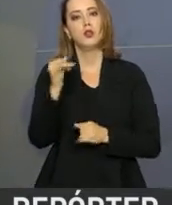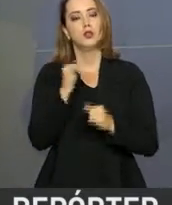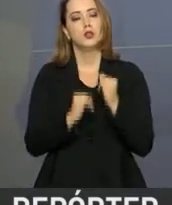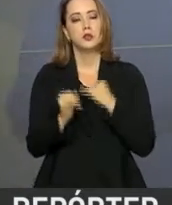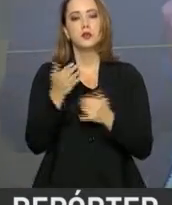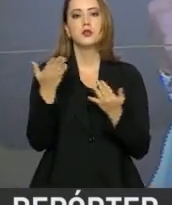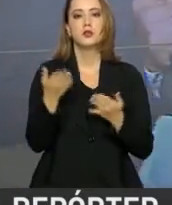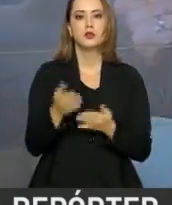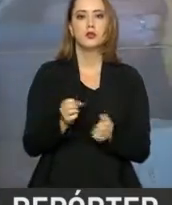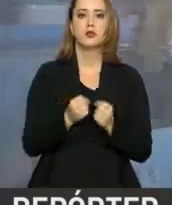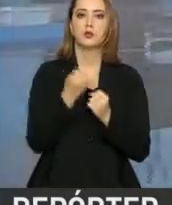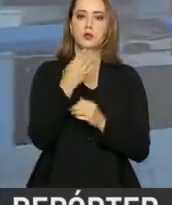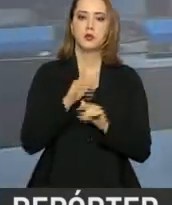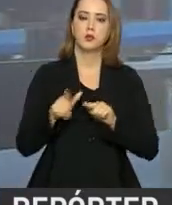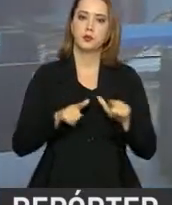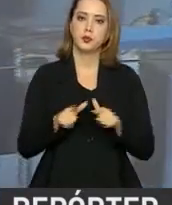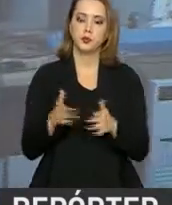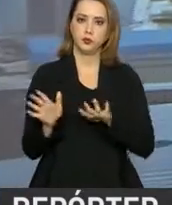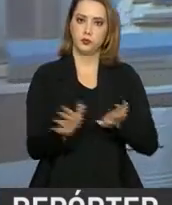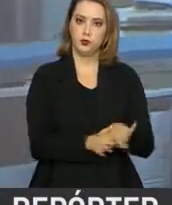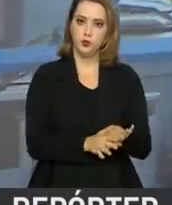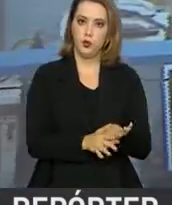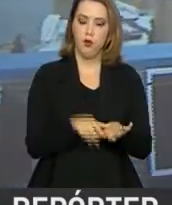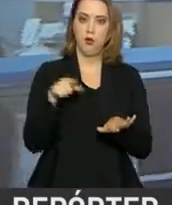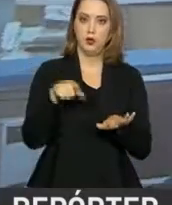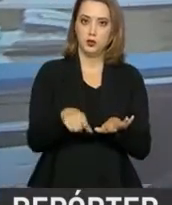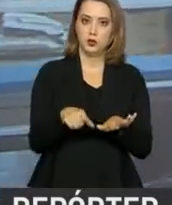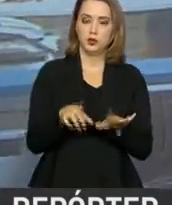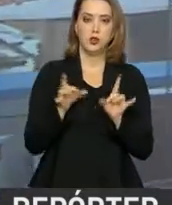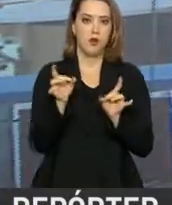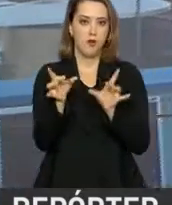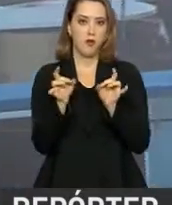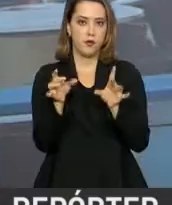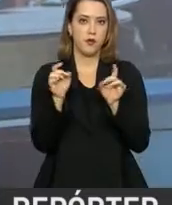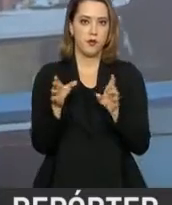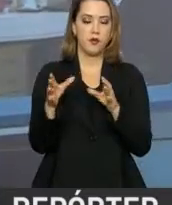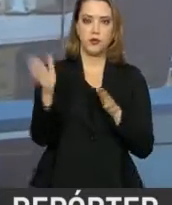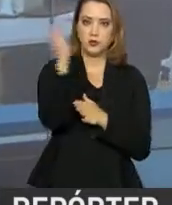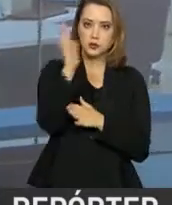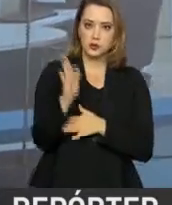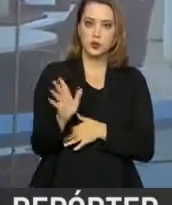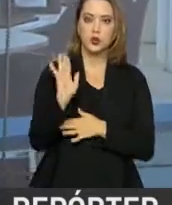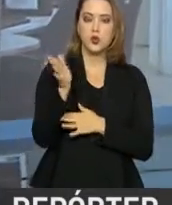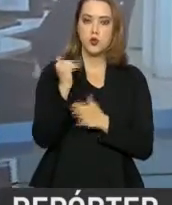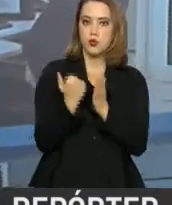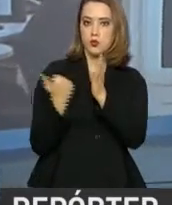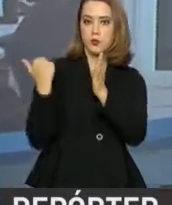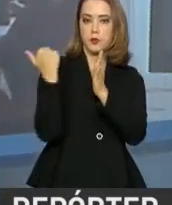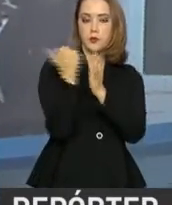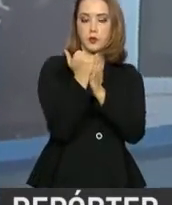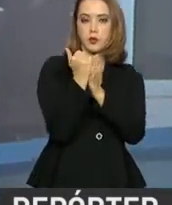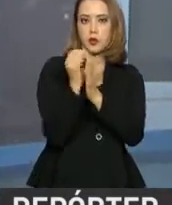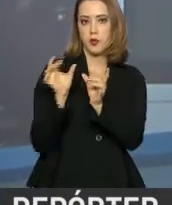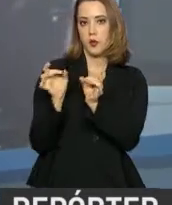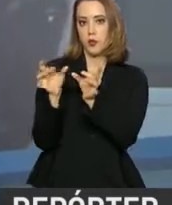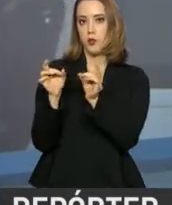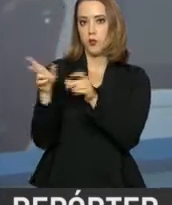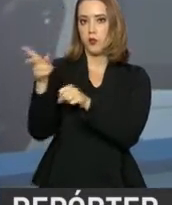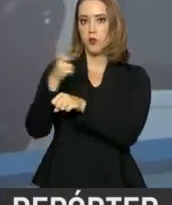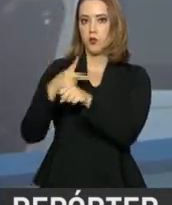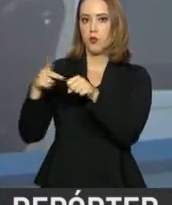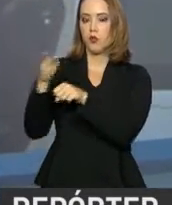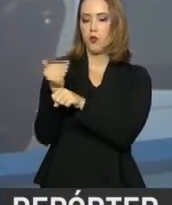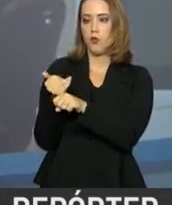trabalho ea balança comercial da terceira semana de junho registrou um superávit de 974 milhões de